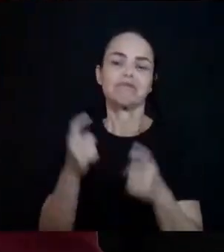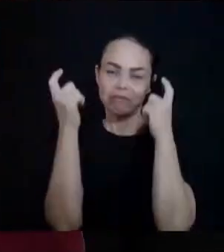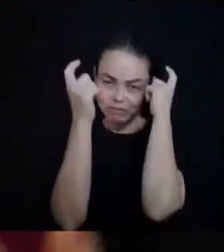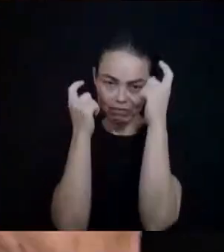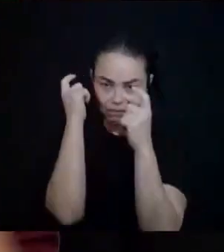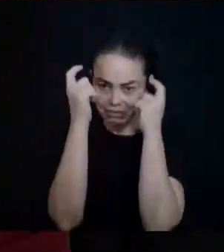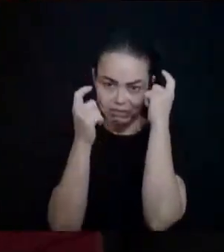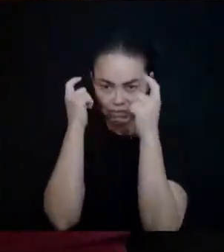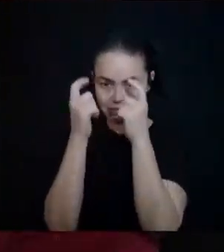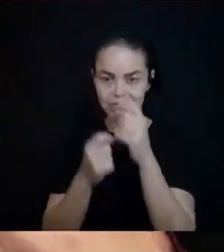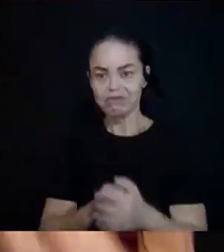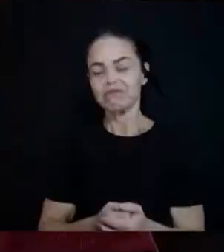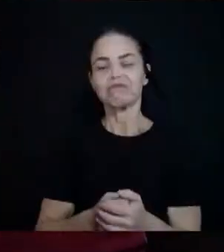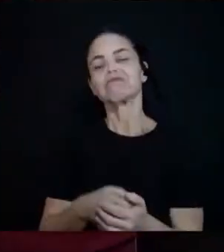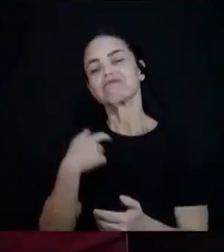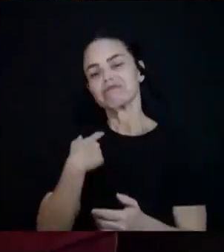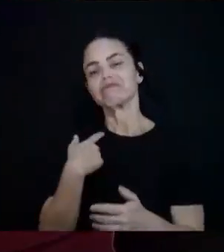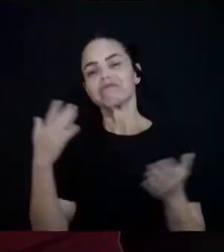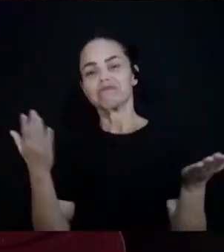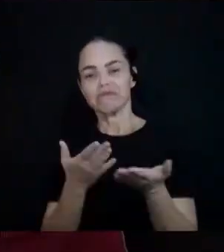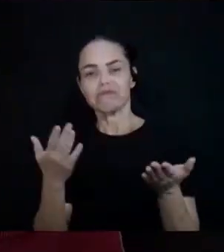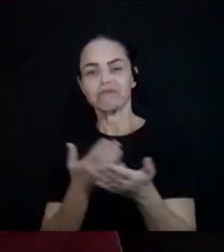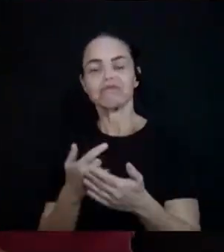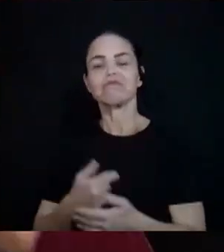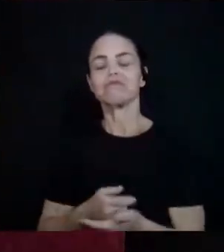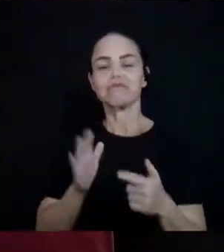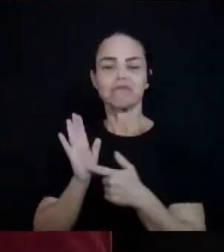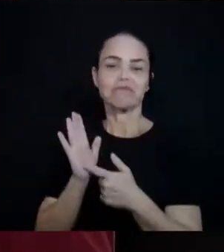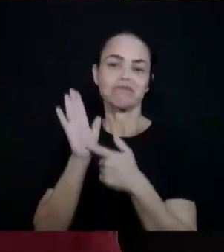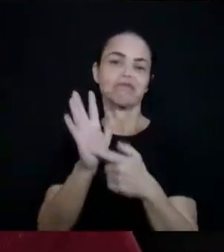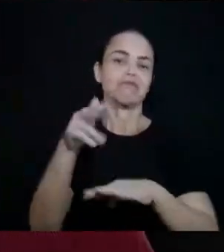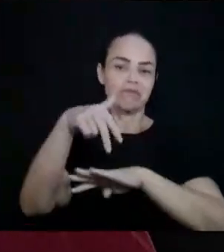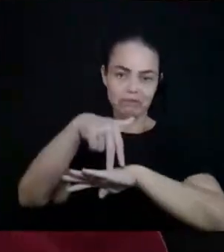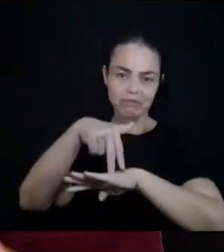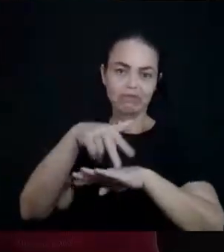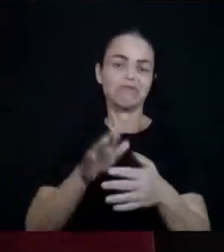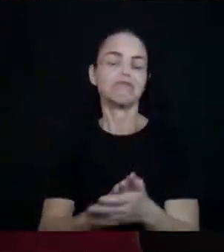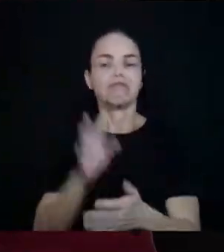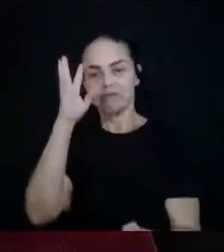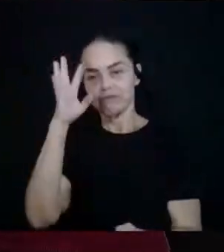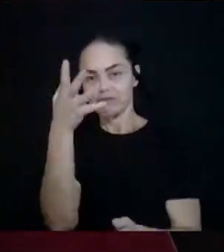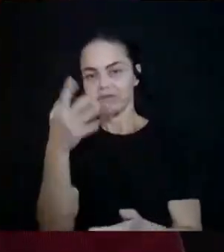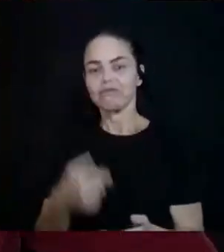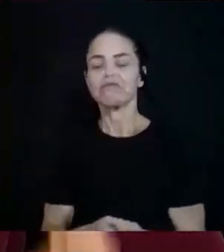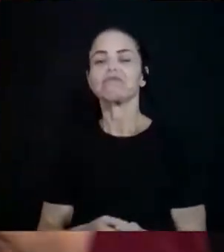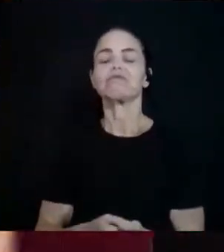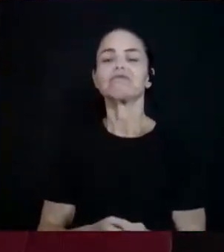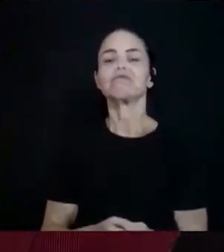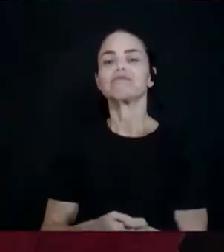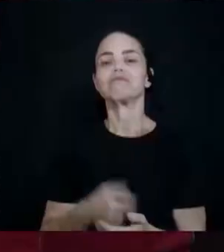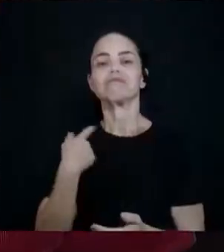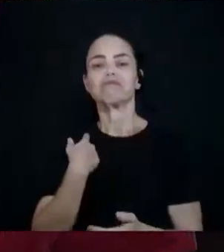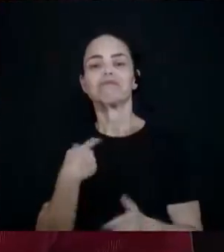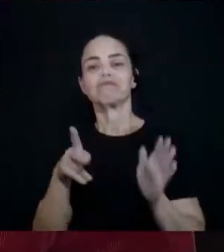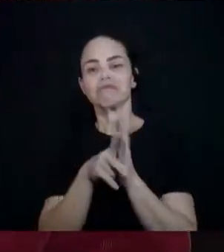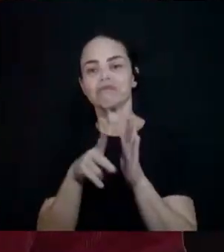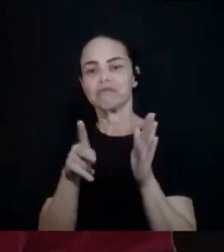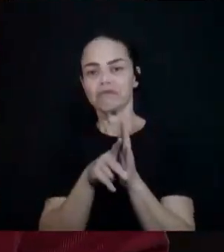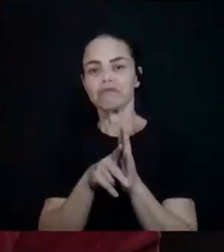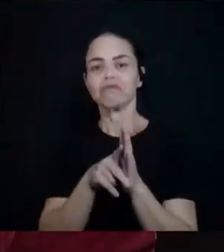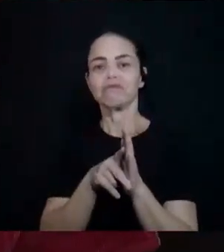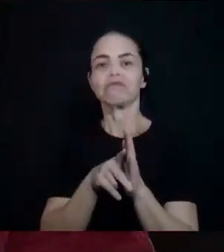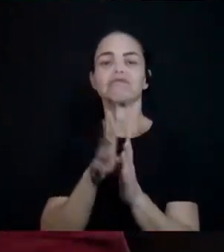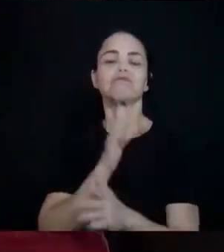os rumos. Então, eu acho que hoje, quando a gente apresenta essa decisão, advinda dos